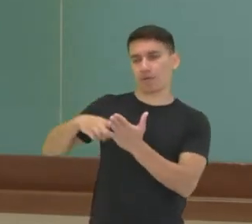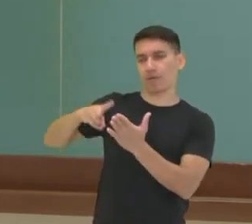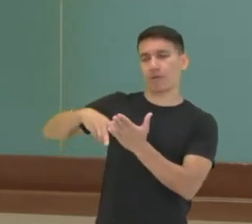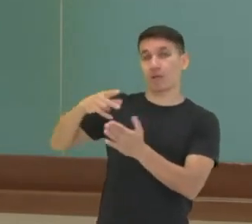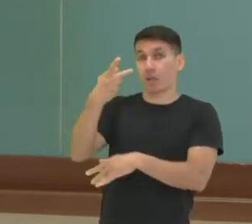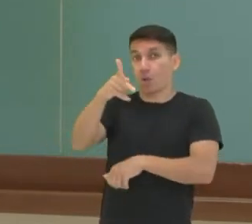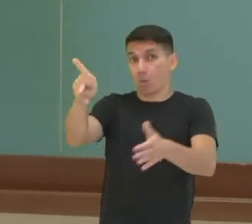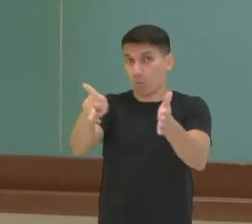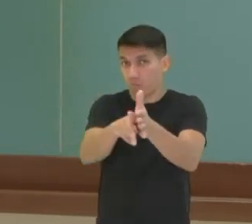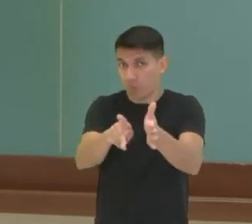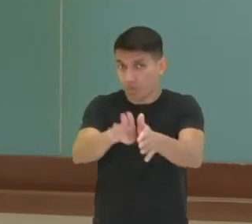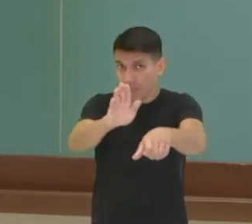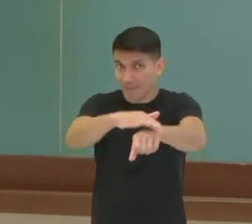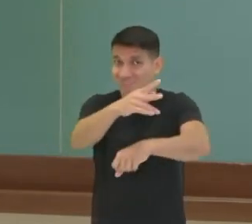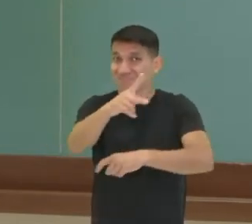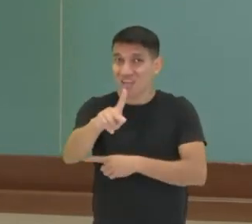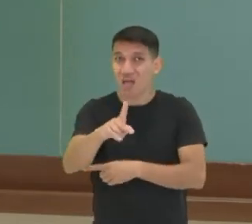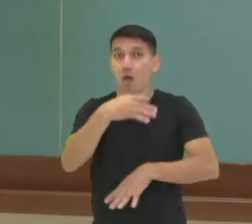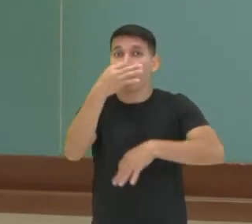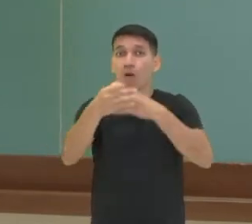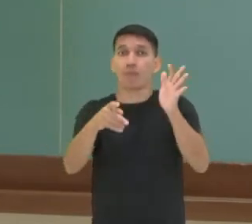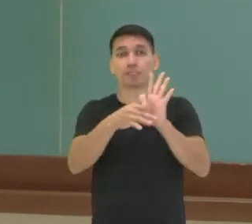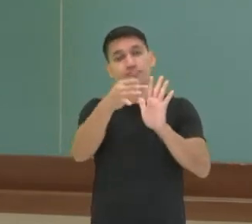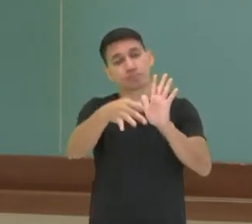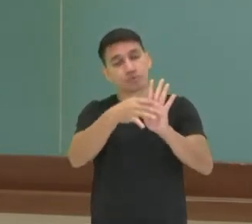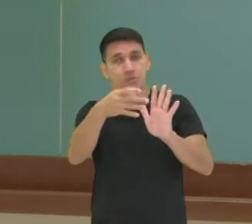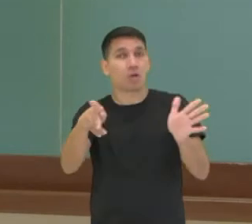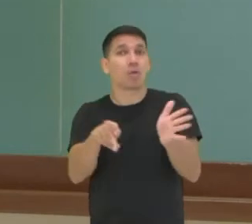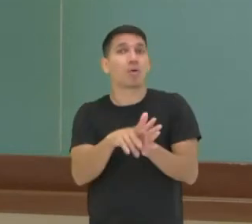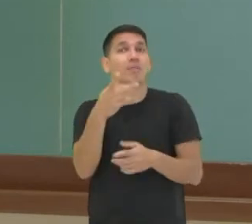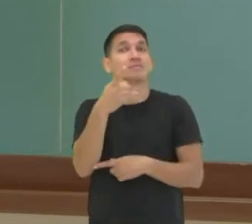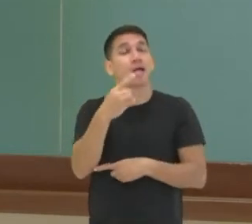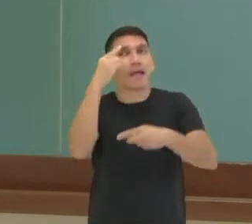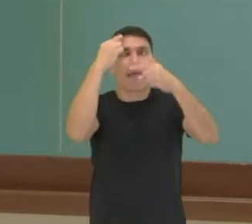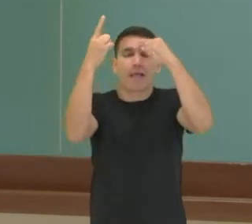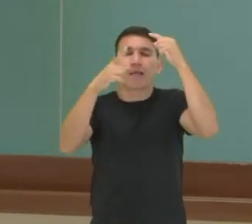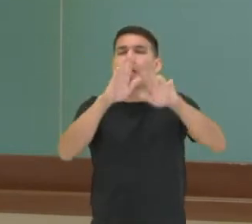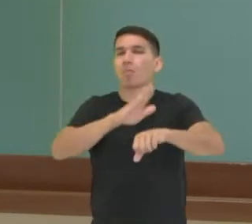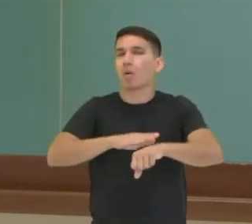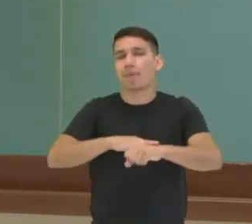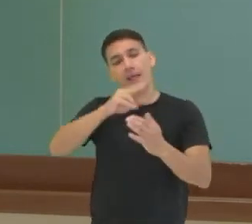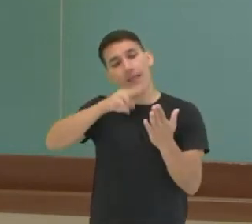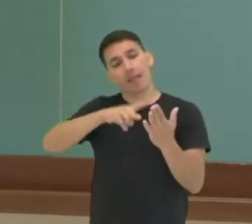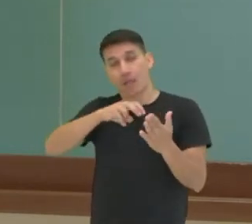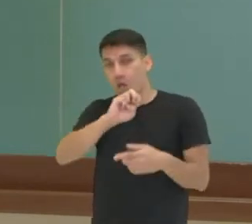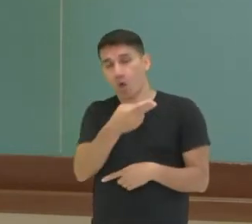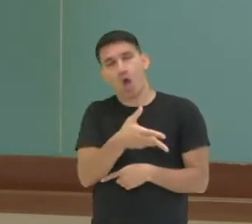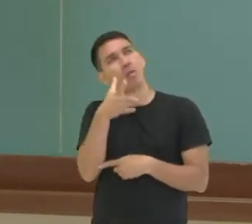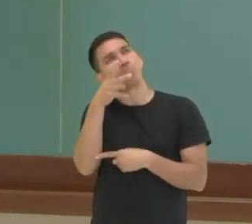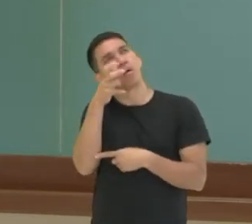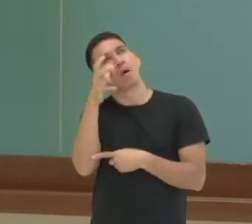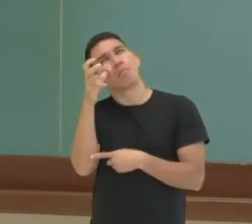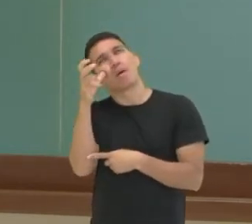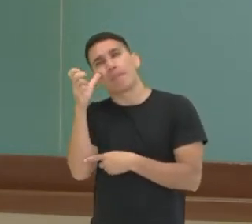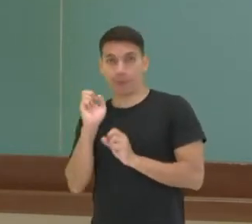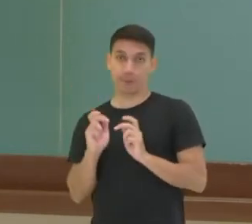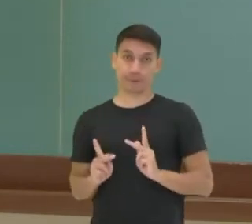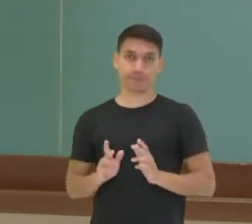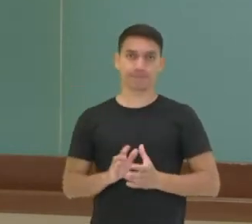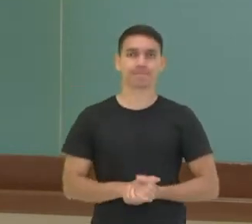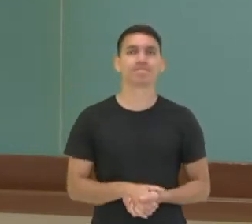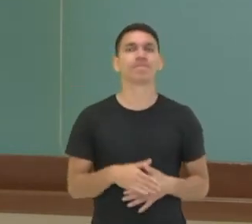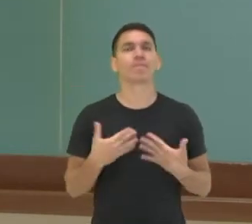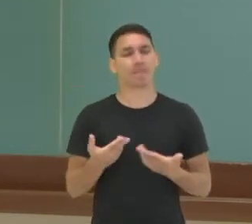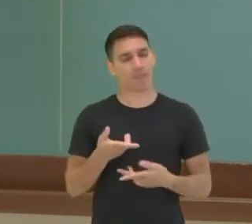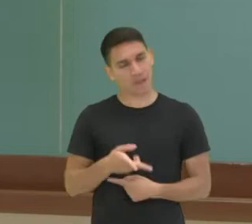sua opinião, você formar uma ideia a partir daquilo que você leu, daquilo que você observou, beleza? Vamos